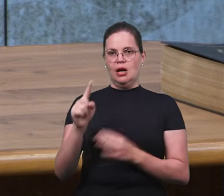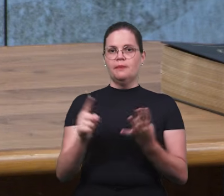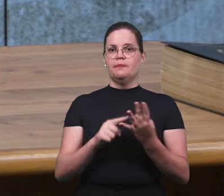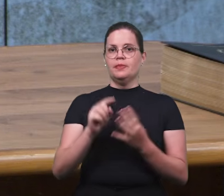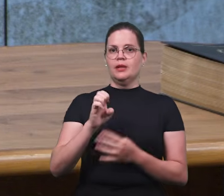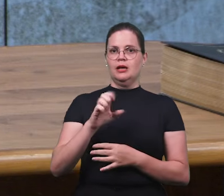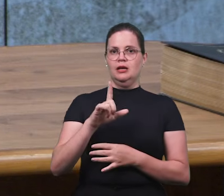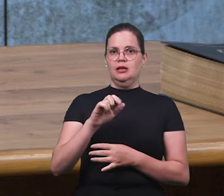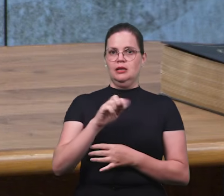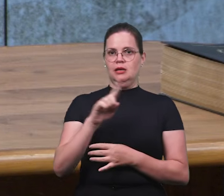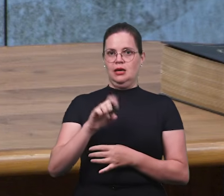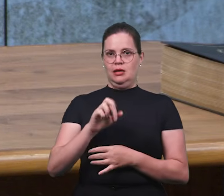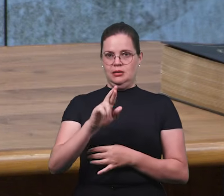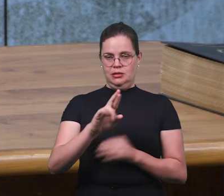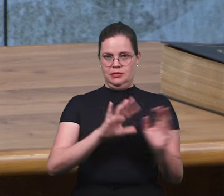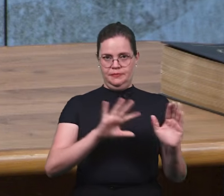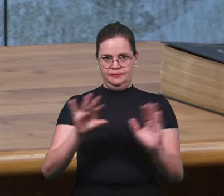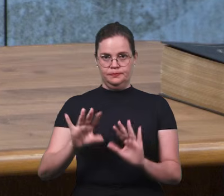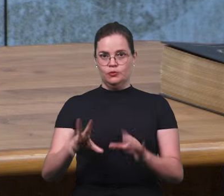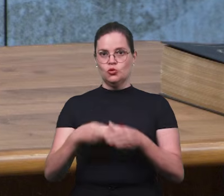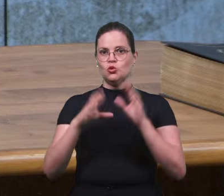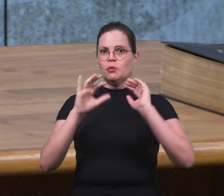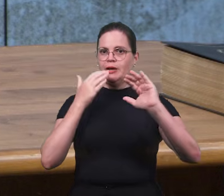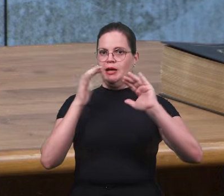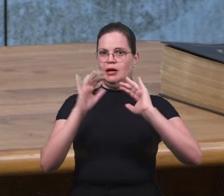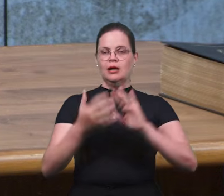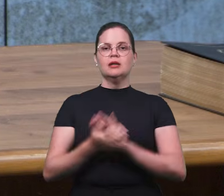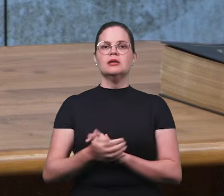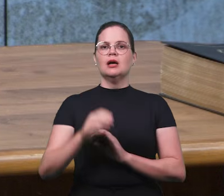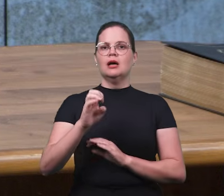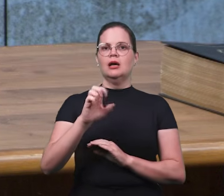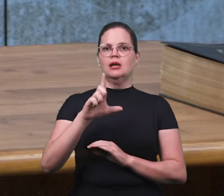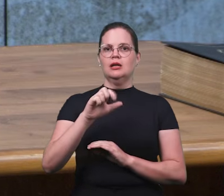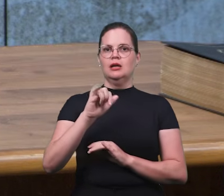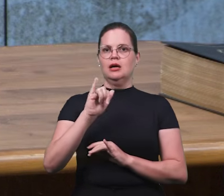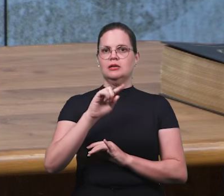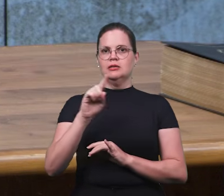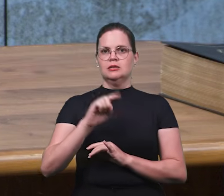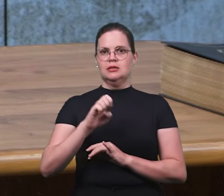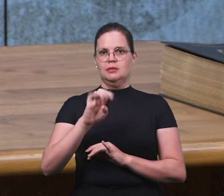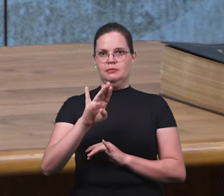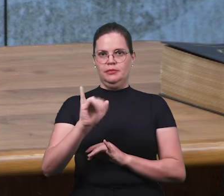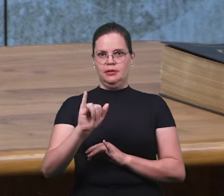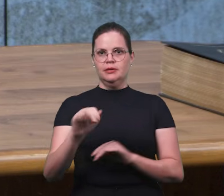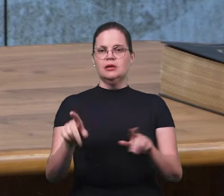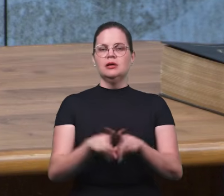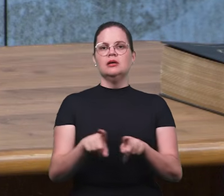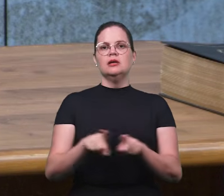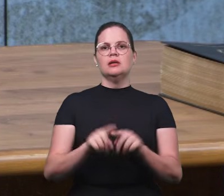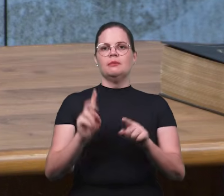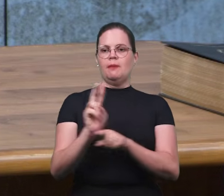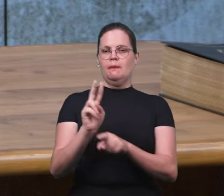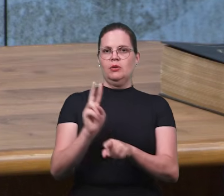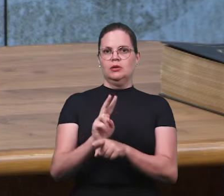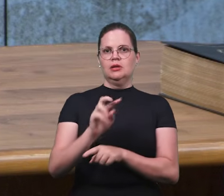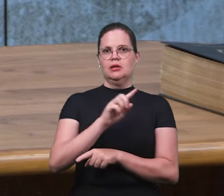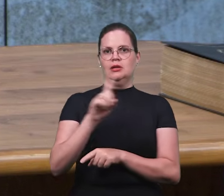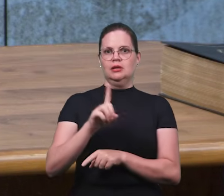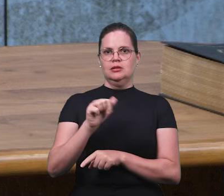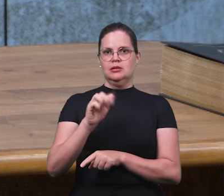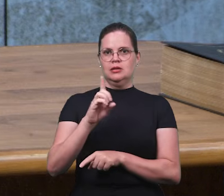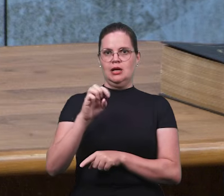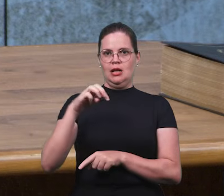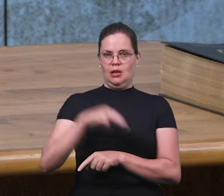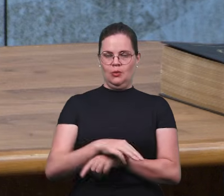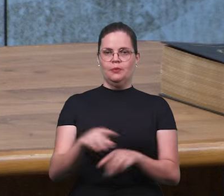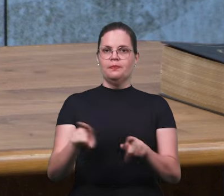e dos cantores Eliasibe, e dos porteiros Salum e Telém e